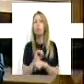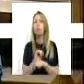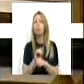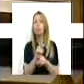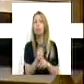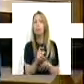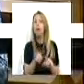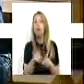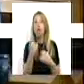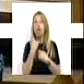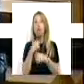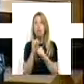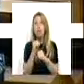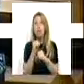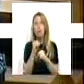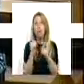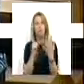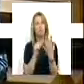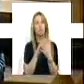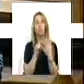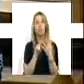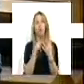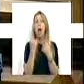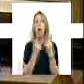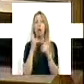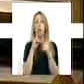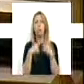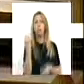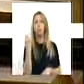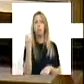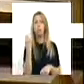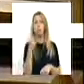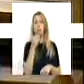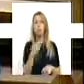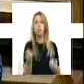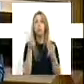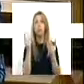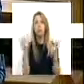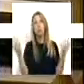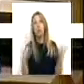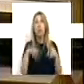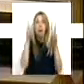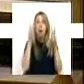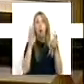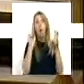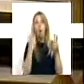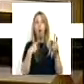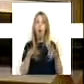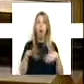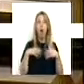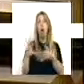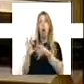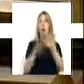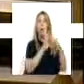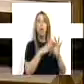expulsar, há aqui qualquer coisa que não está a jogar bem. E, portanto, Sr. Primeiro-Ministro, ou somos coerentes com valores, ou se estamos